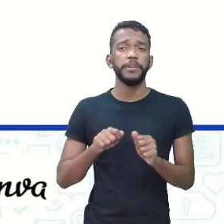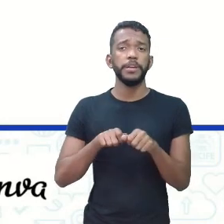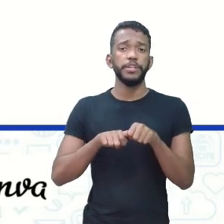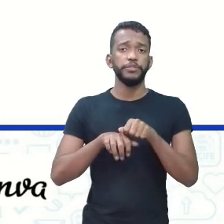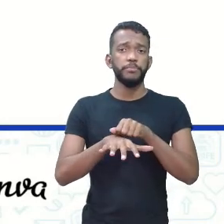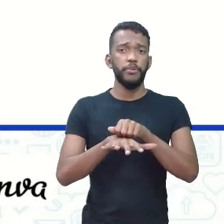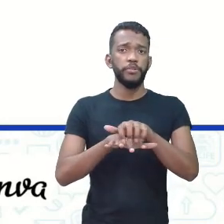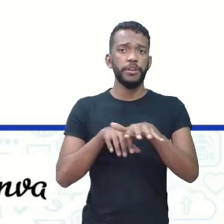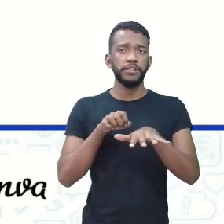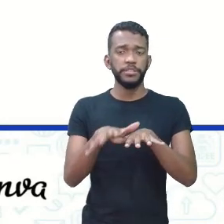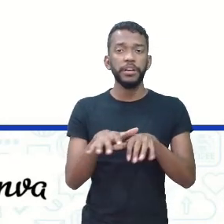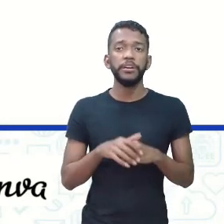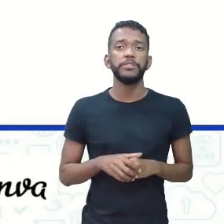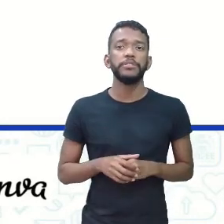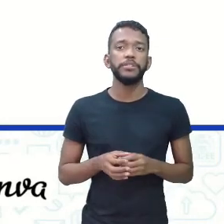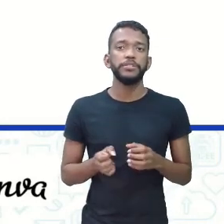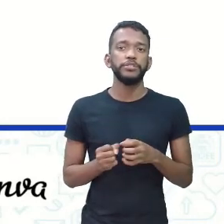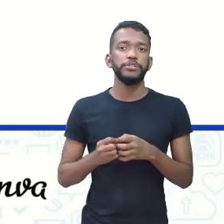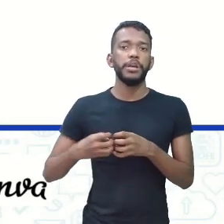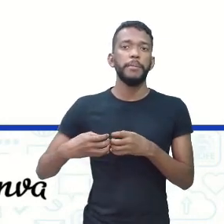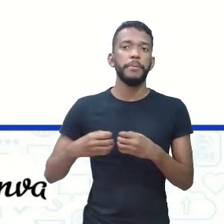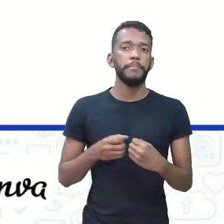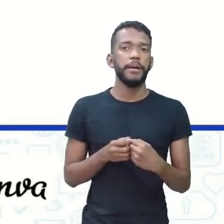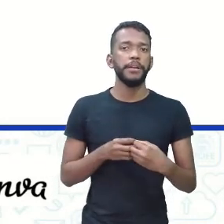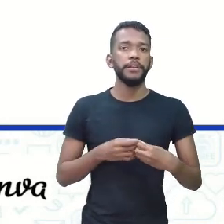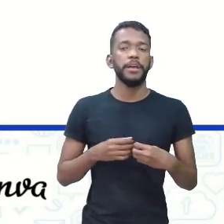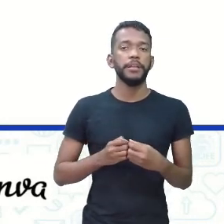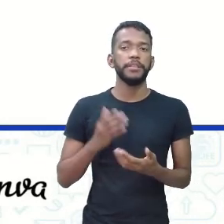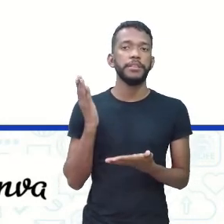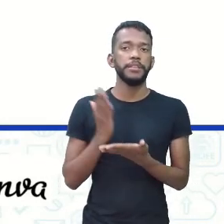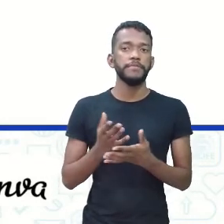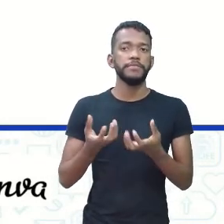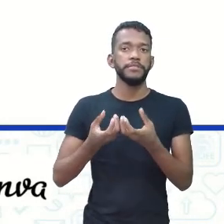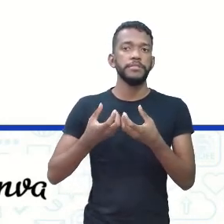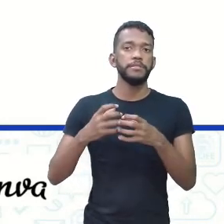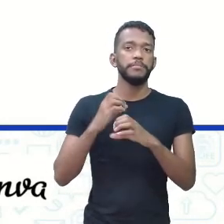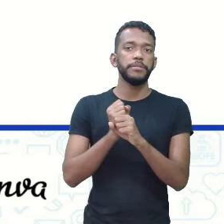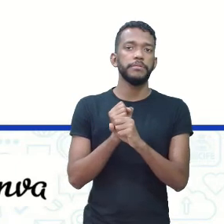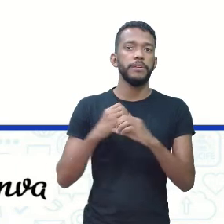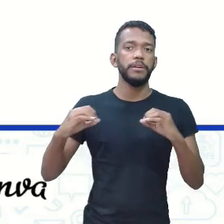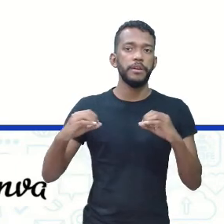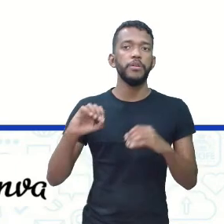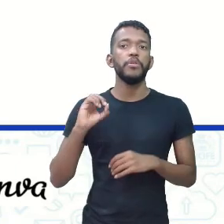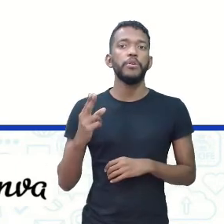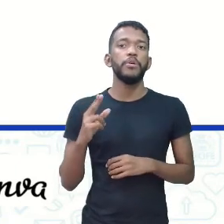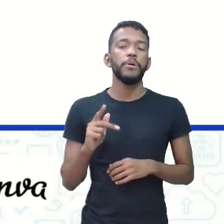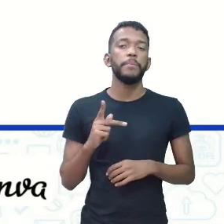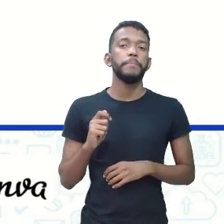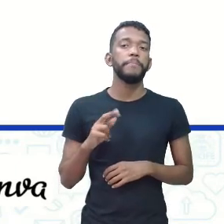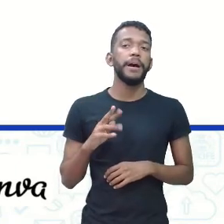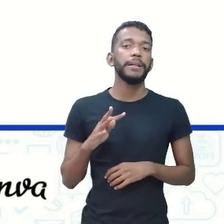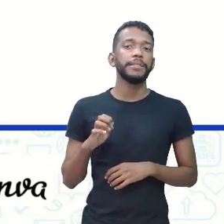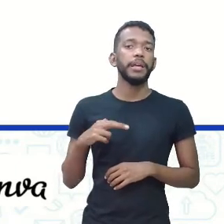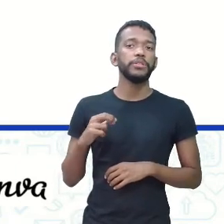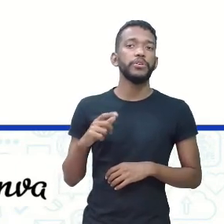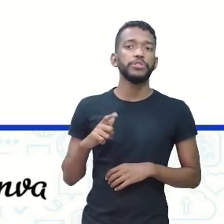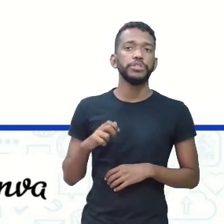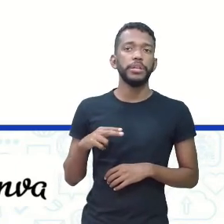esporulação? Gemiparidade? Divisão binária ou partenogênese? Vamos ver?